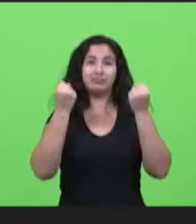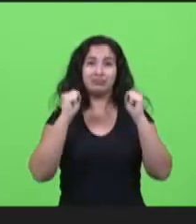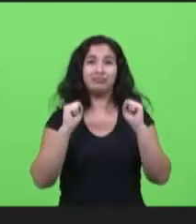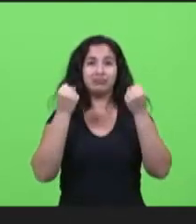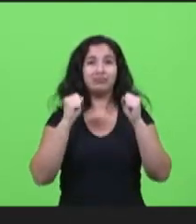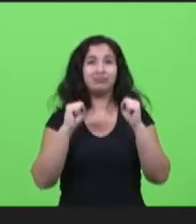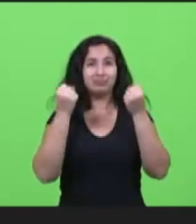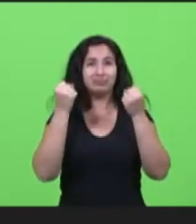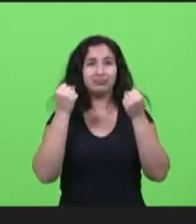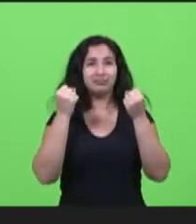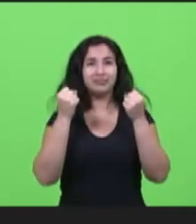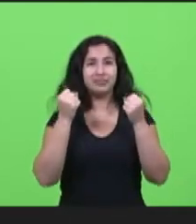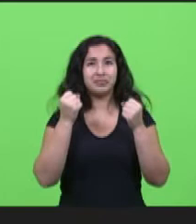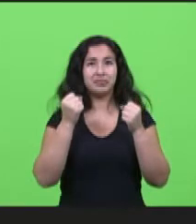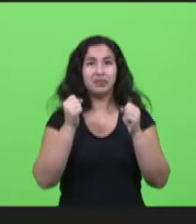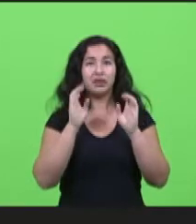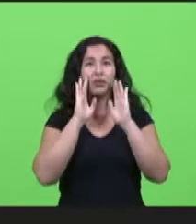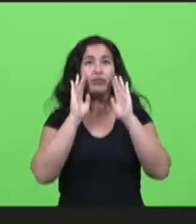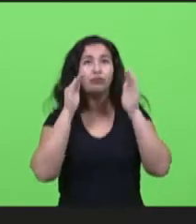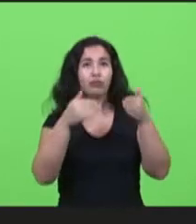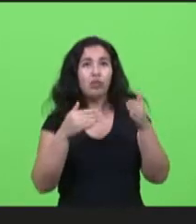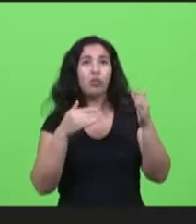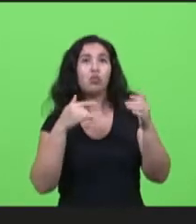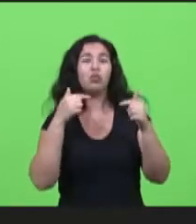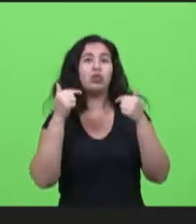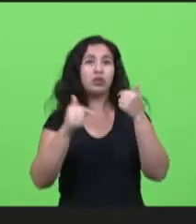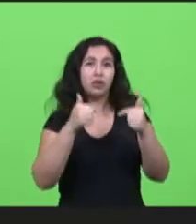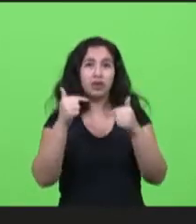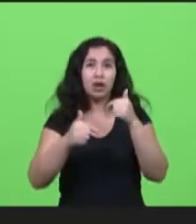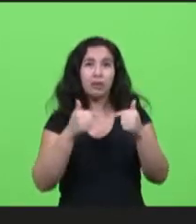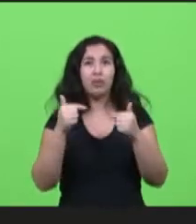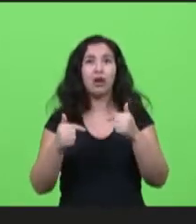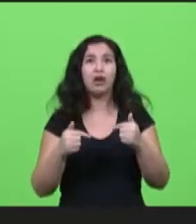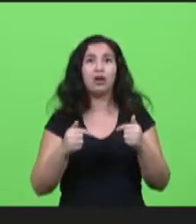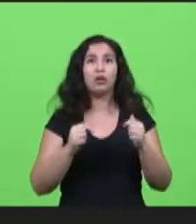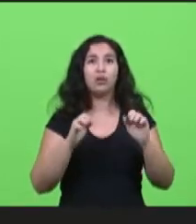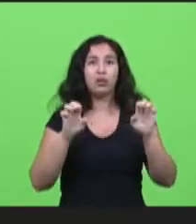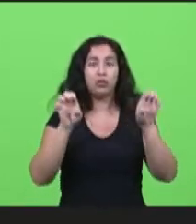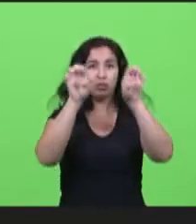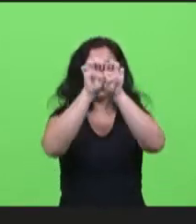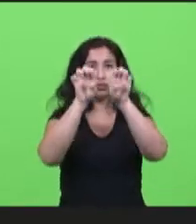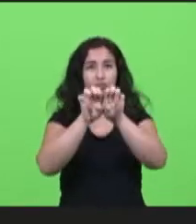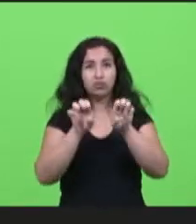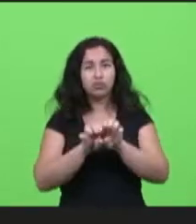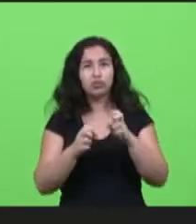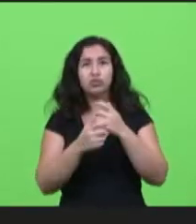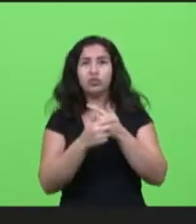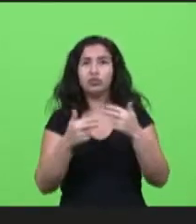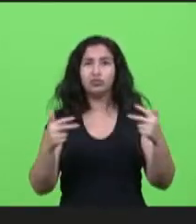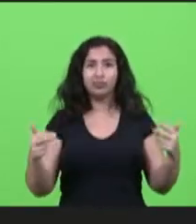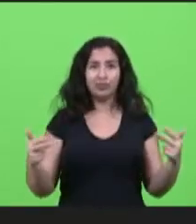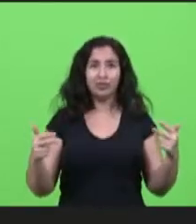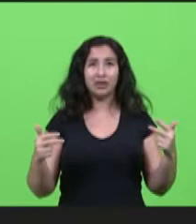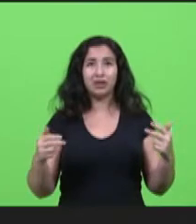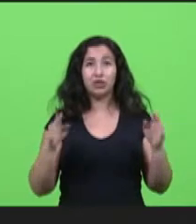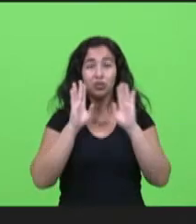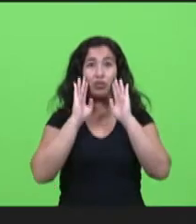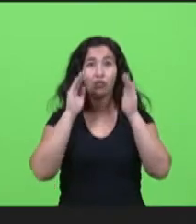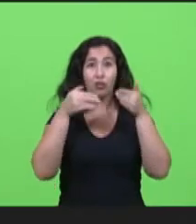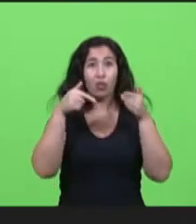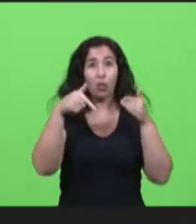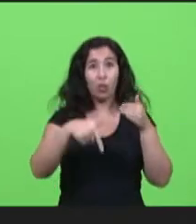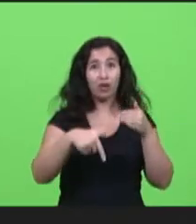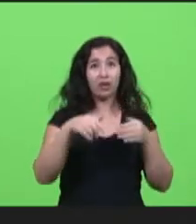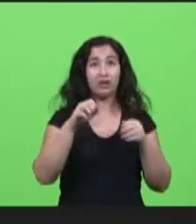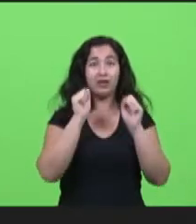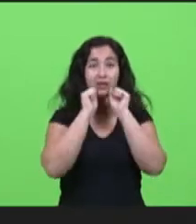em sua carreira, investiu em equipamento, investiu em estrutura. E o nosso papel desse parlamento, senhor presidente, o senhor tem sido testemunha